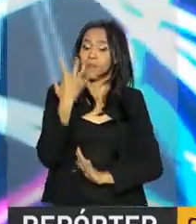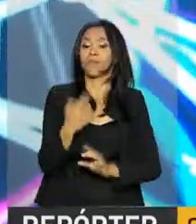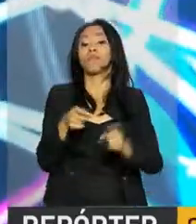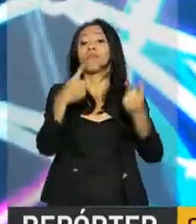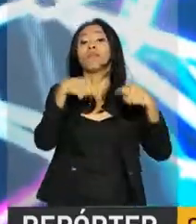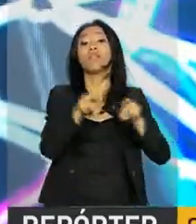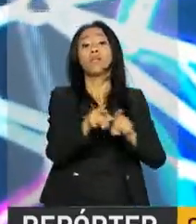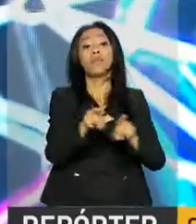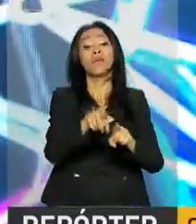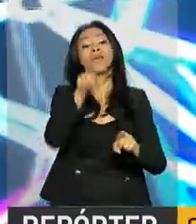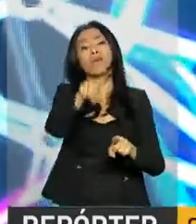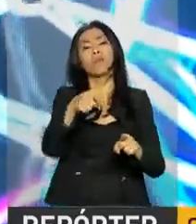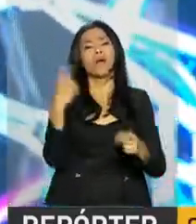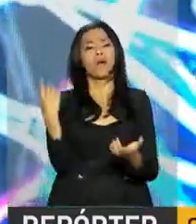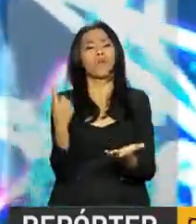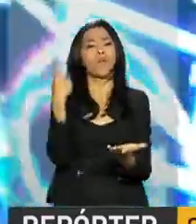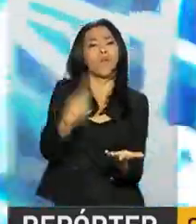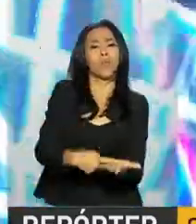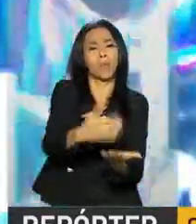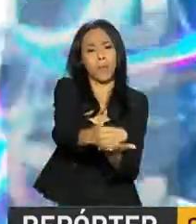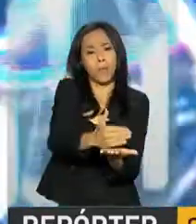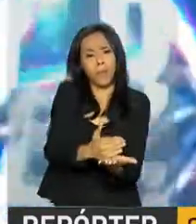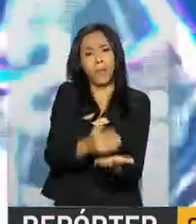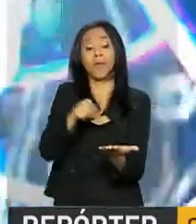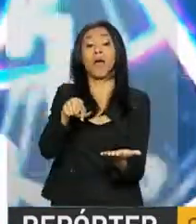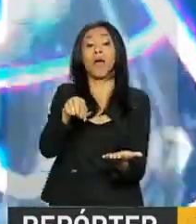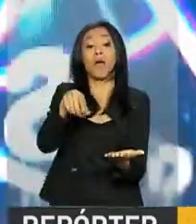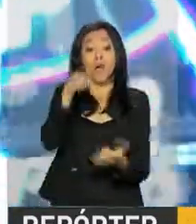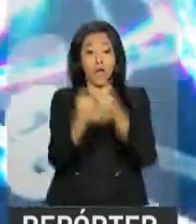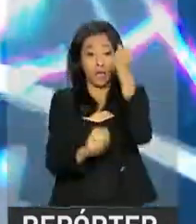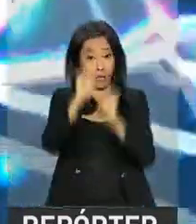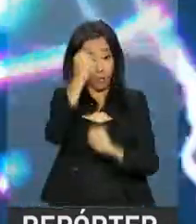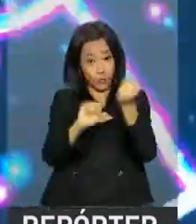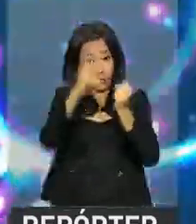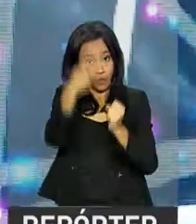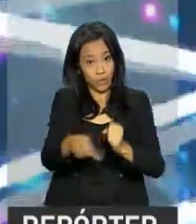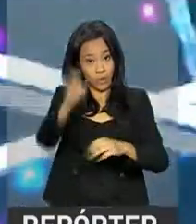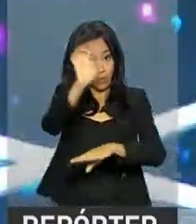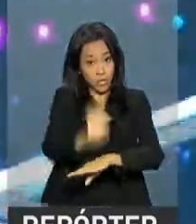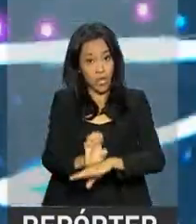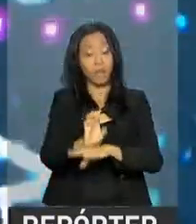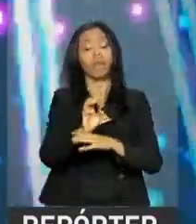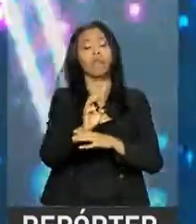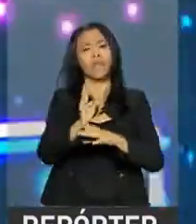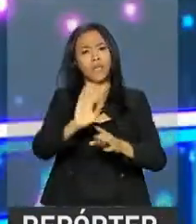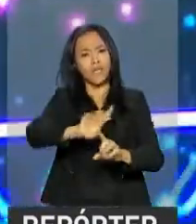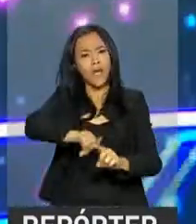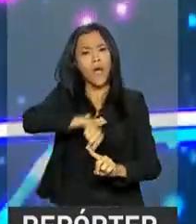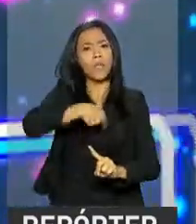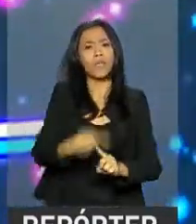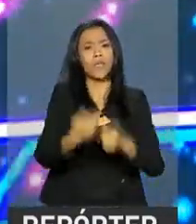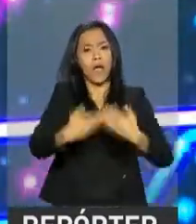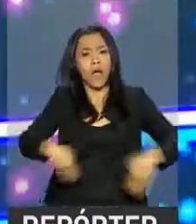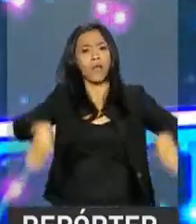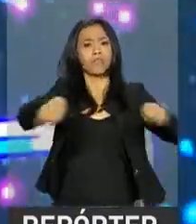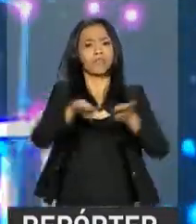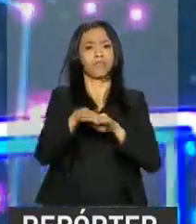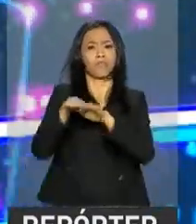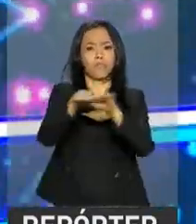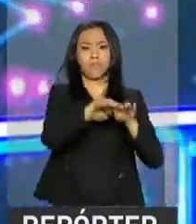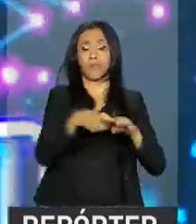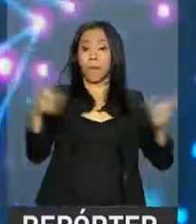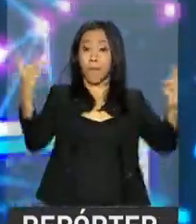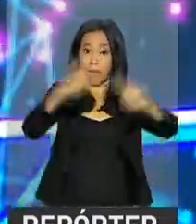de uma agenda para fomentar a indústria 4.0 no Estado e aumentar a competitividade. O objetivo é